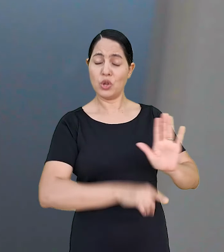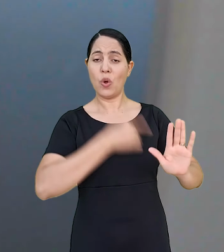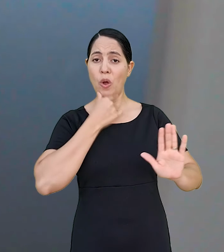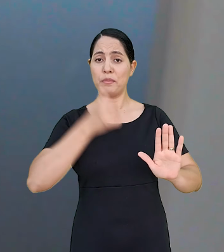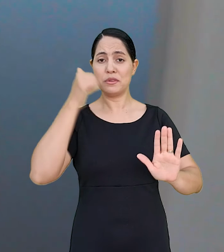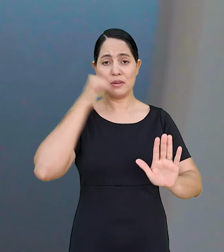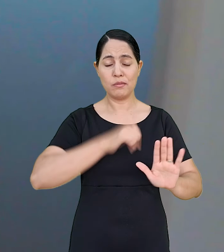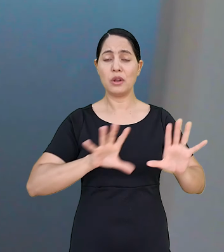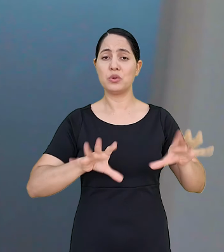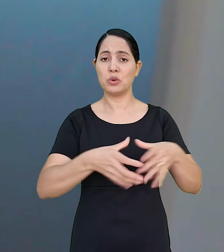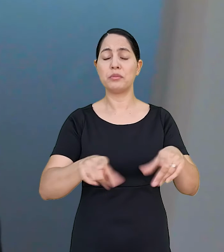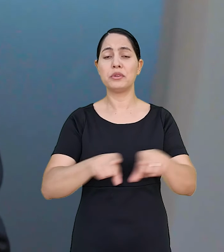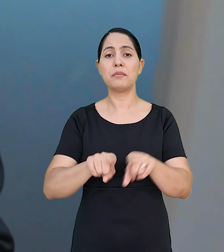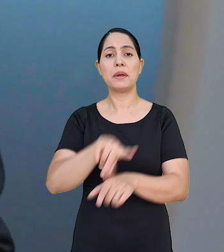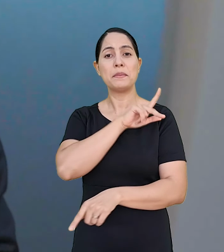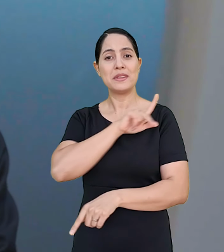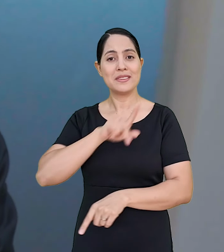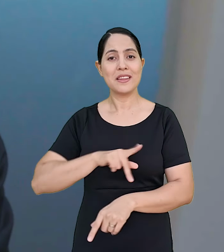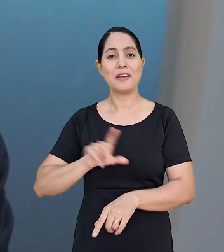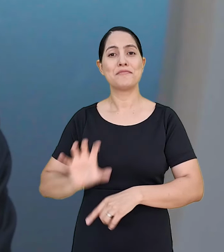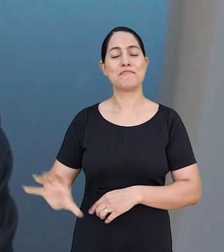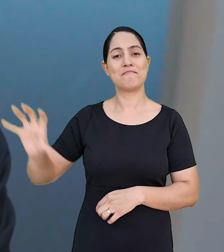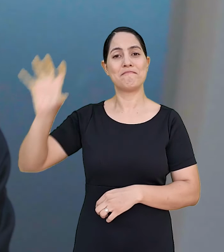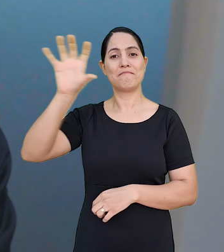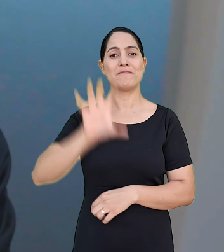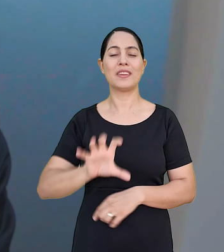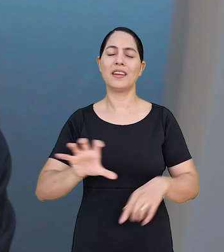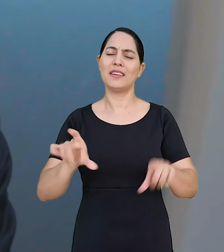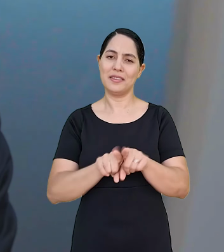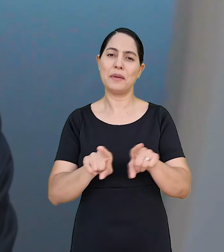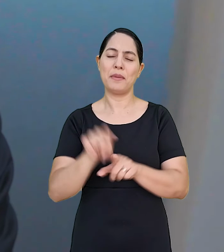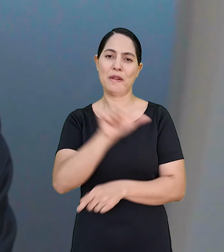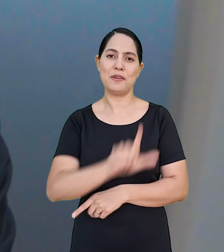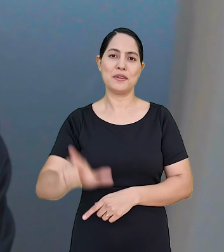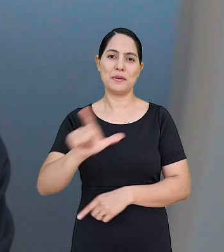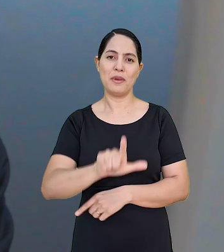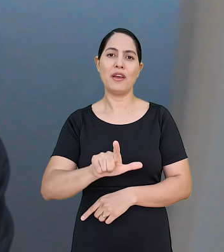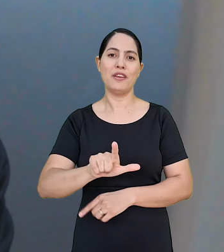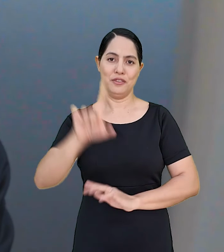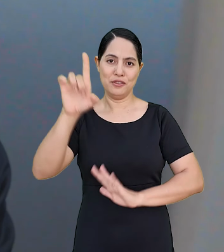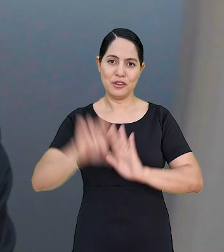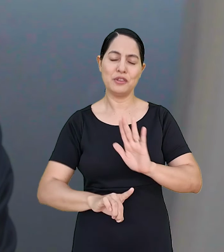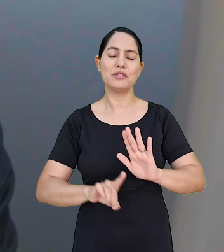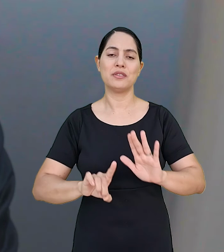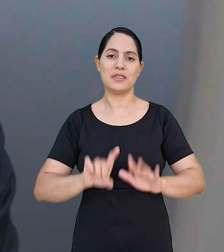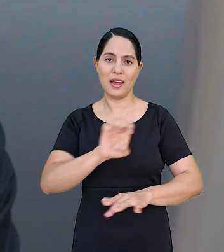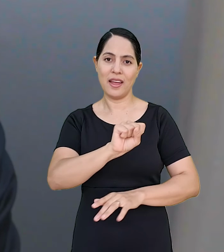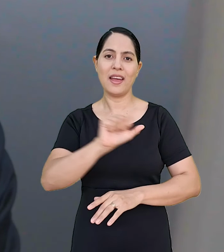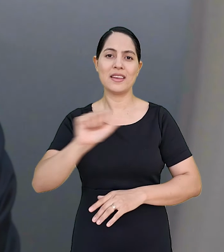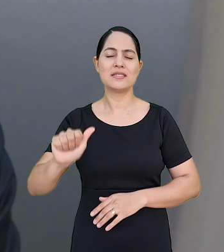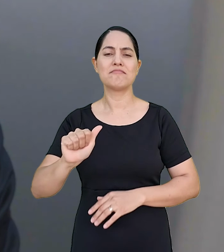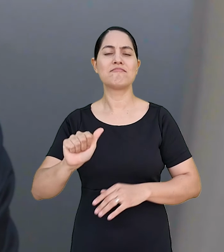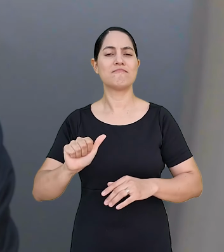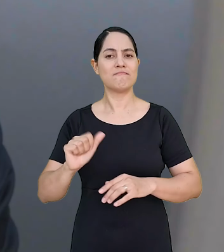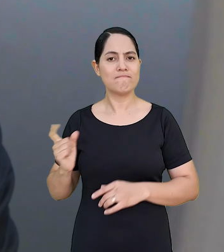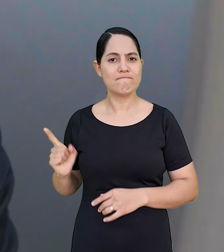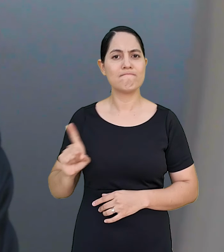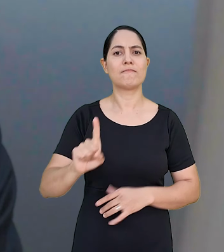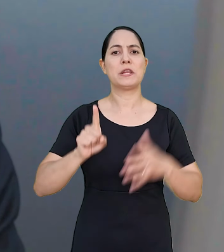Federal, presidentes seccionais e, logicamente, diretores da Escola Superior de Advocacia, que estarão lá apresentando seus